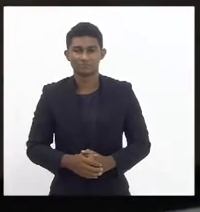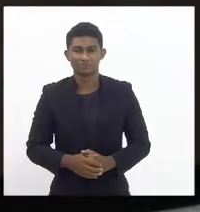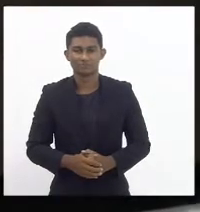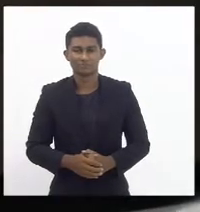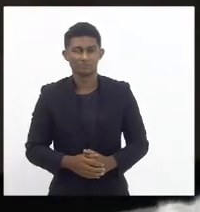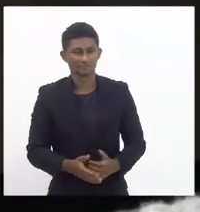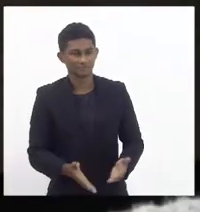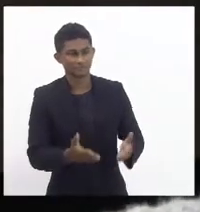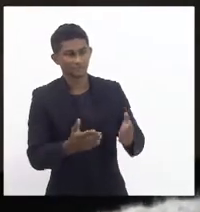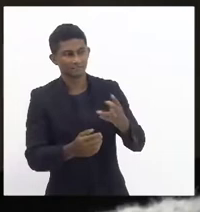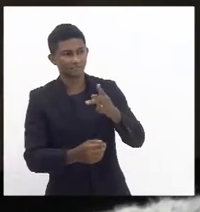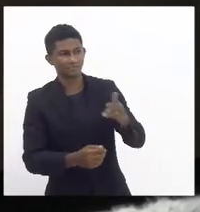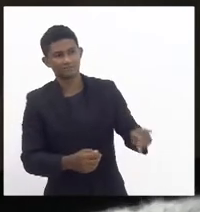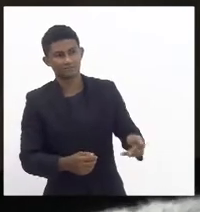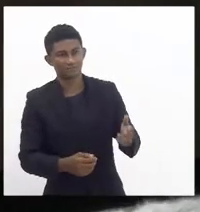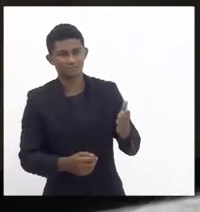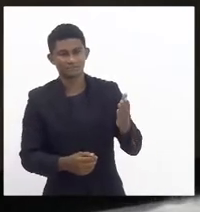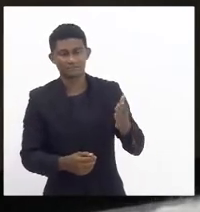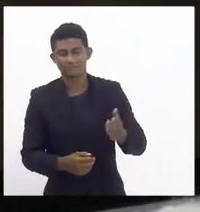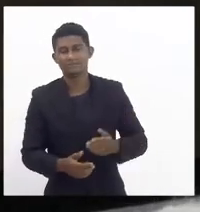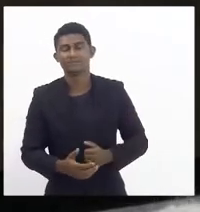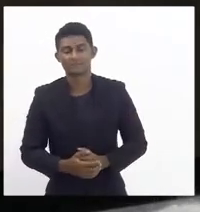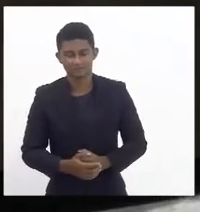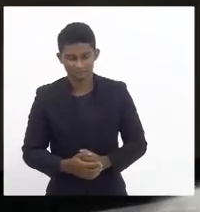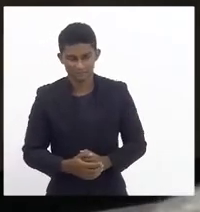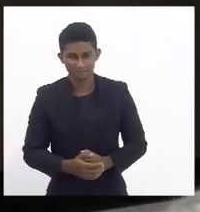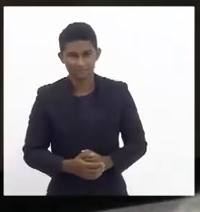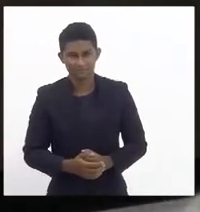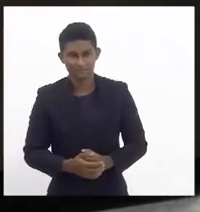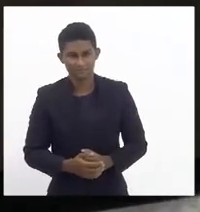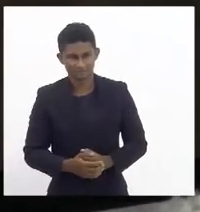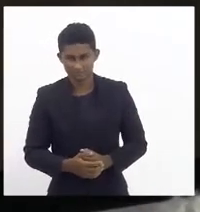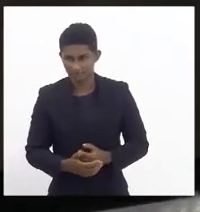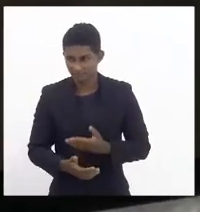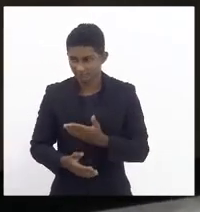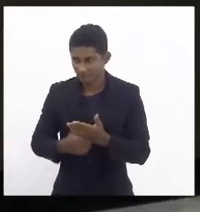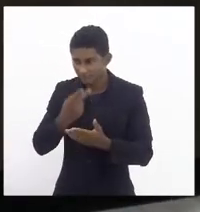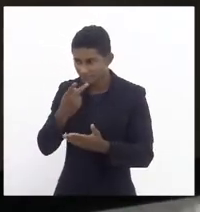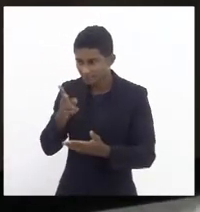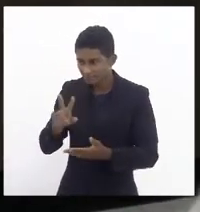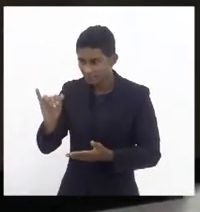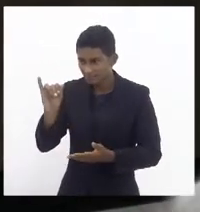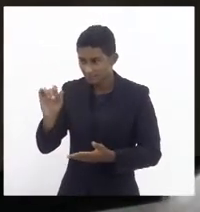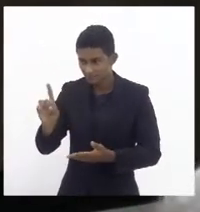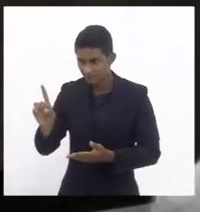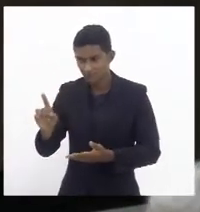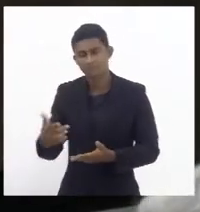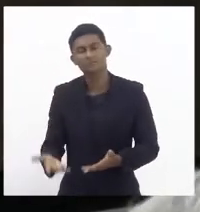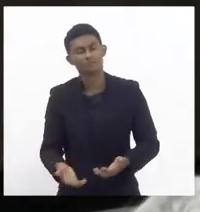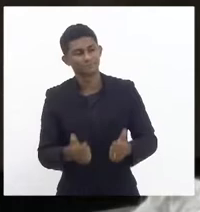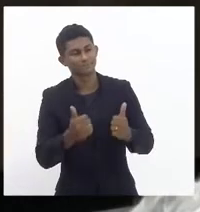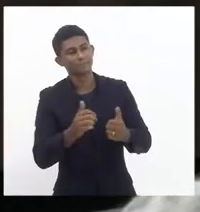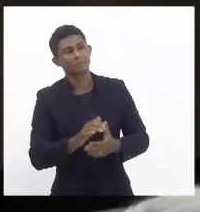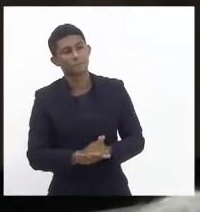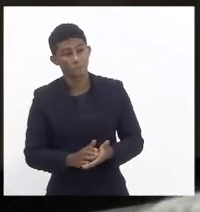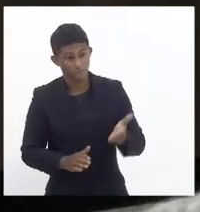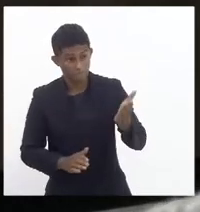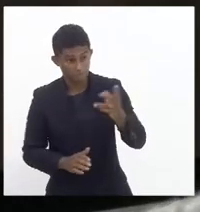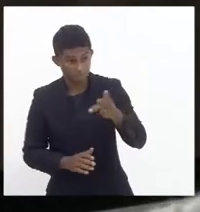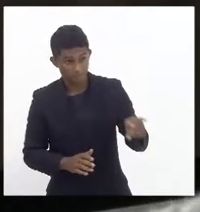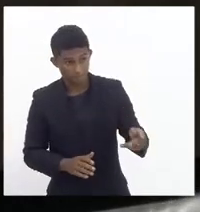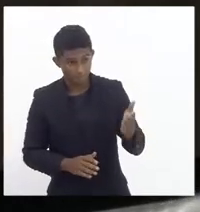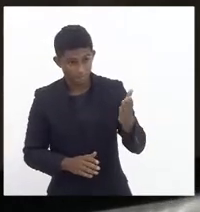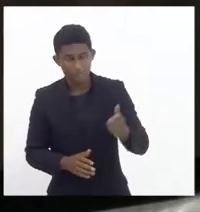seu presente é só vai falar Deputado seu presente